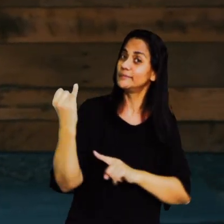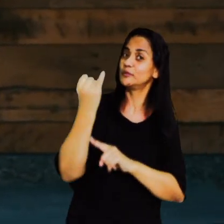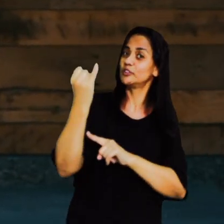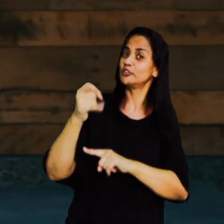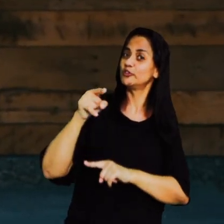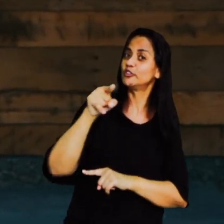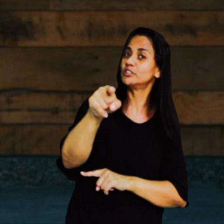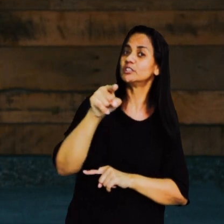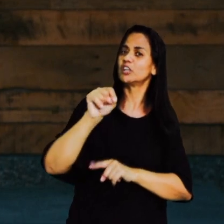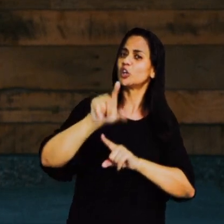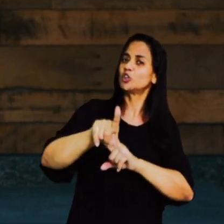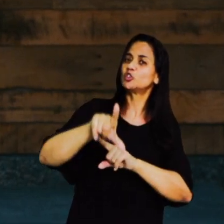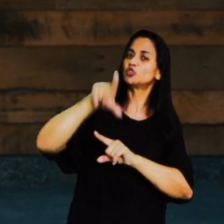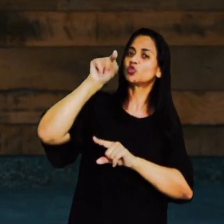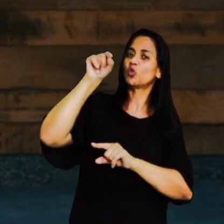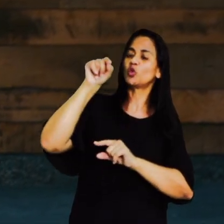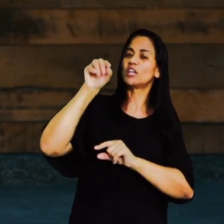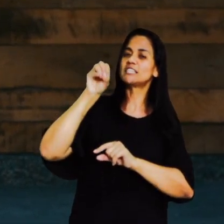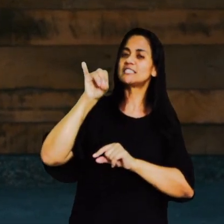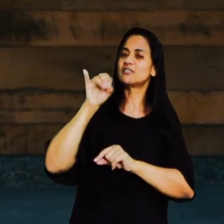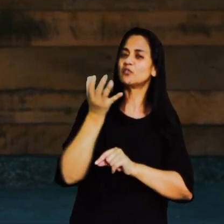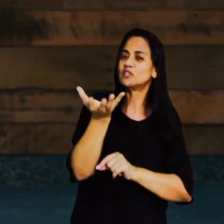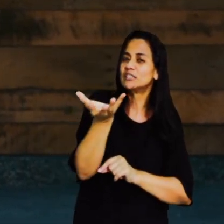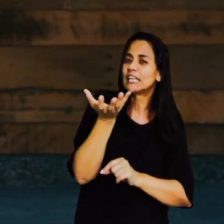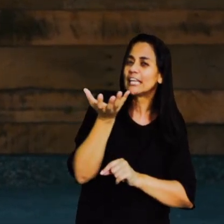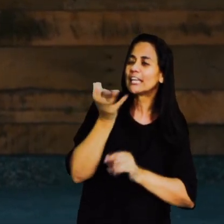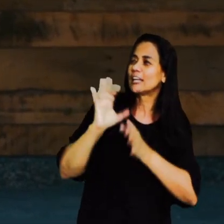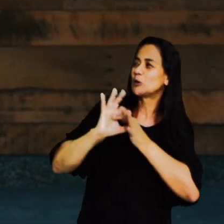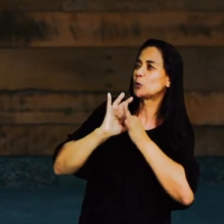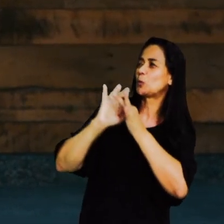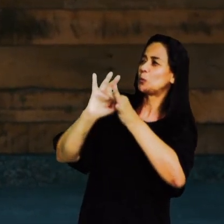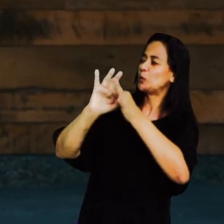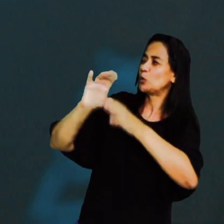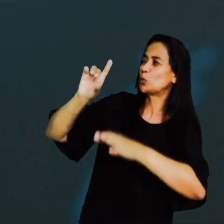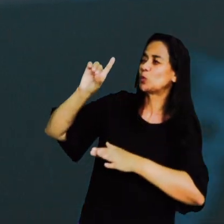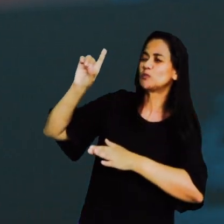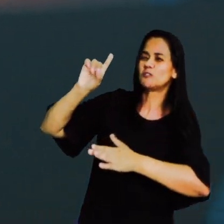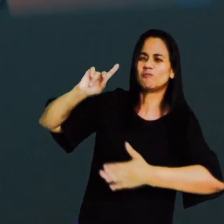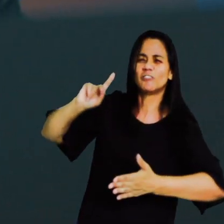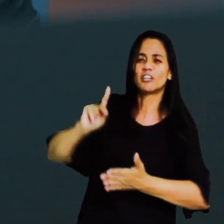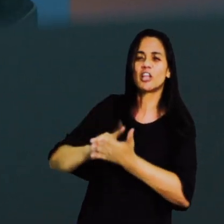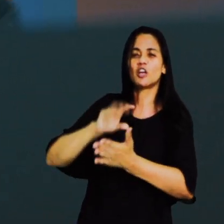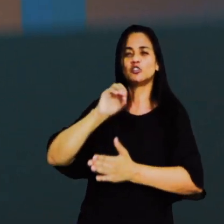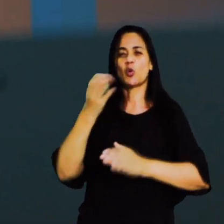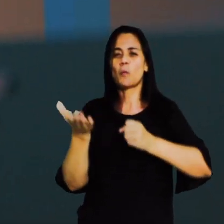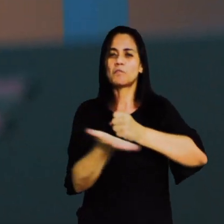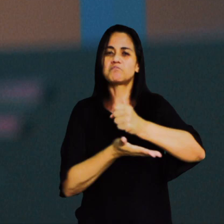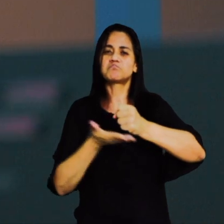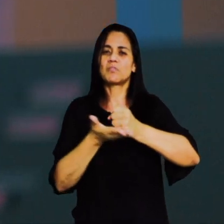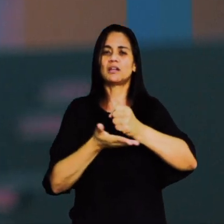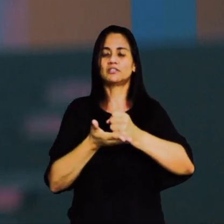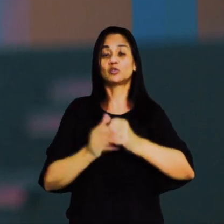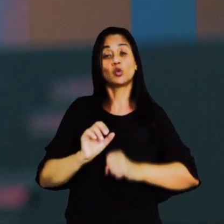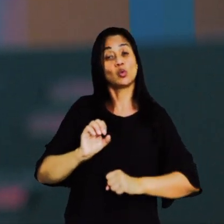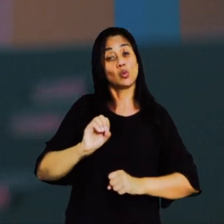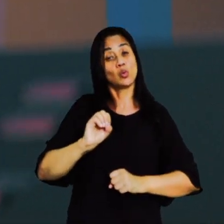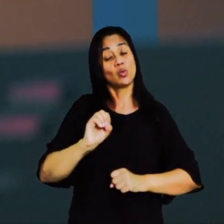de relacionamento que você tem com Deus. Isso é escolha sua.